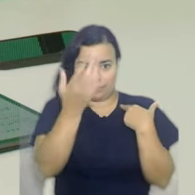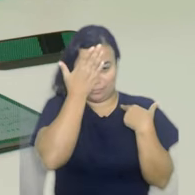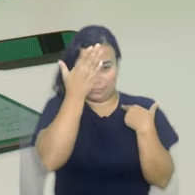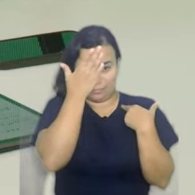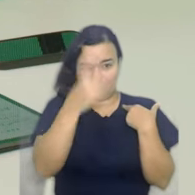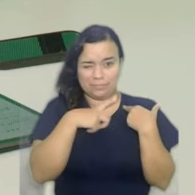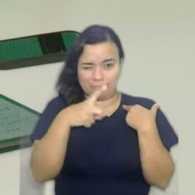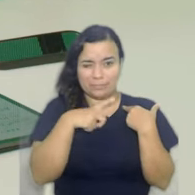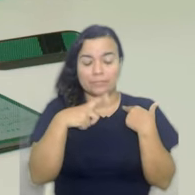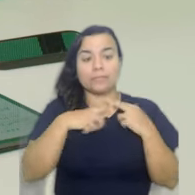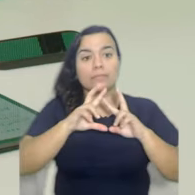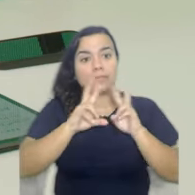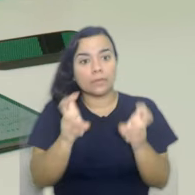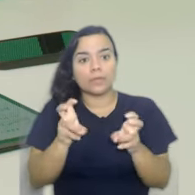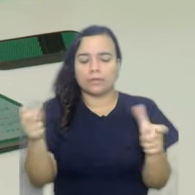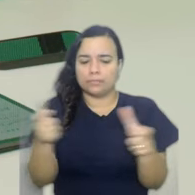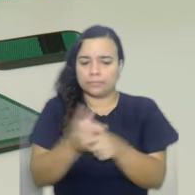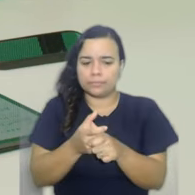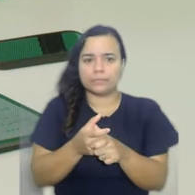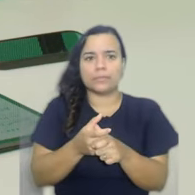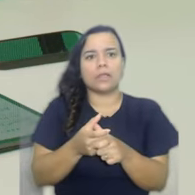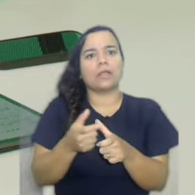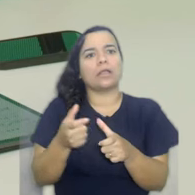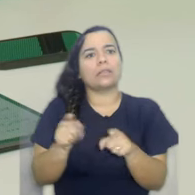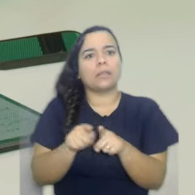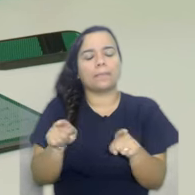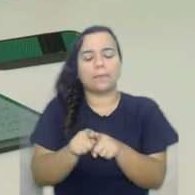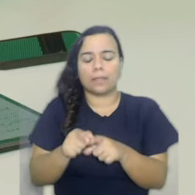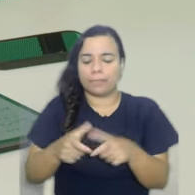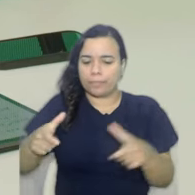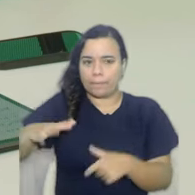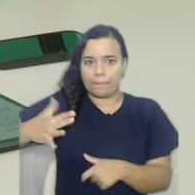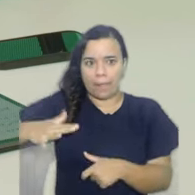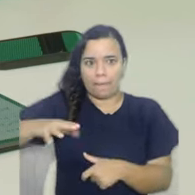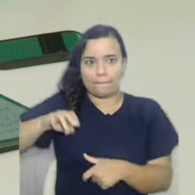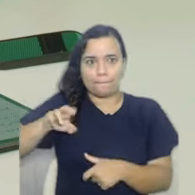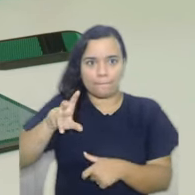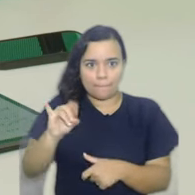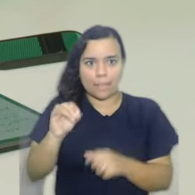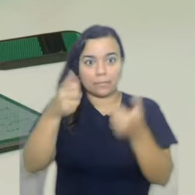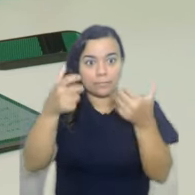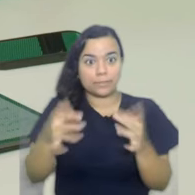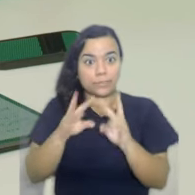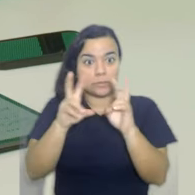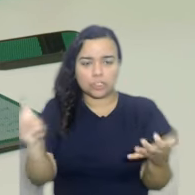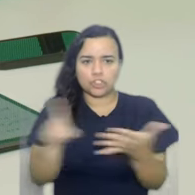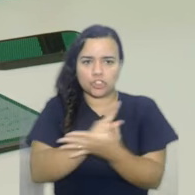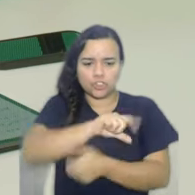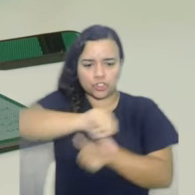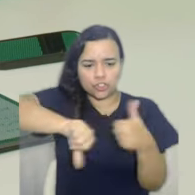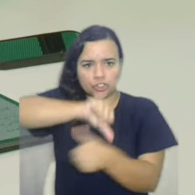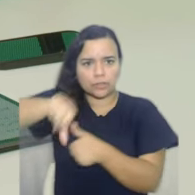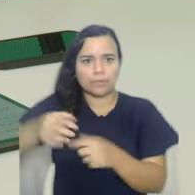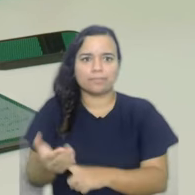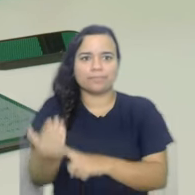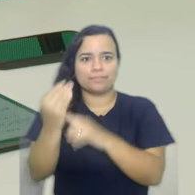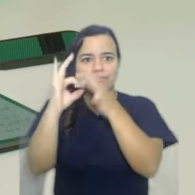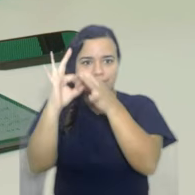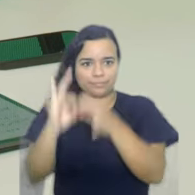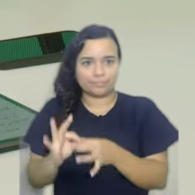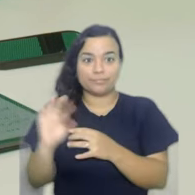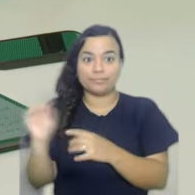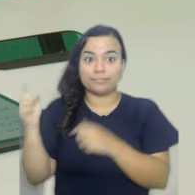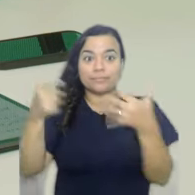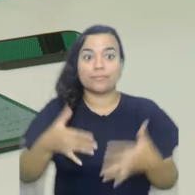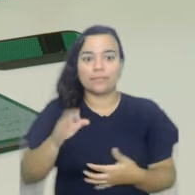mais ele tá buscando o o essa digitalização até tem uma uma pesquisa recente do inbrap aí entre o nosso os quase 6 milhões